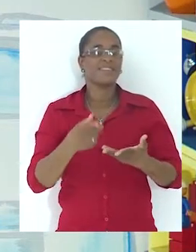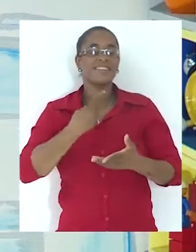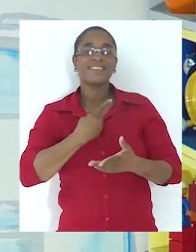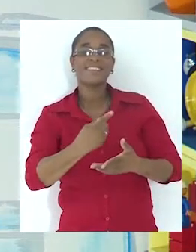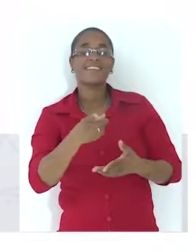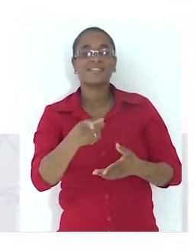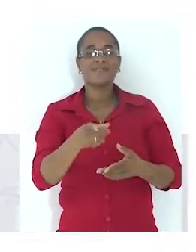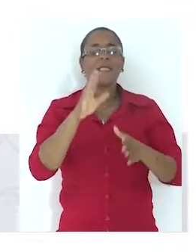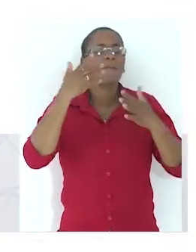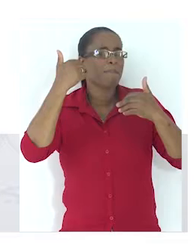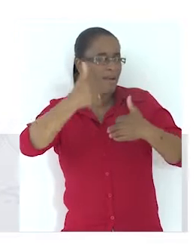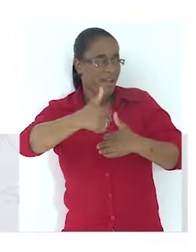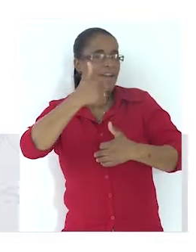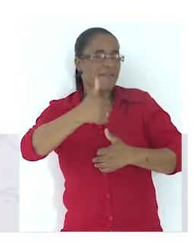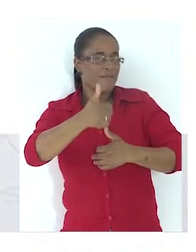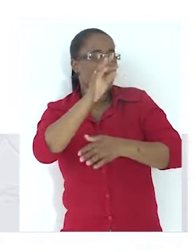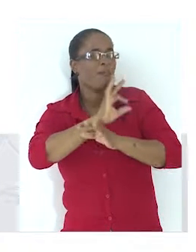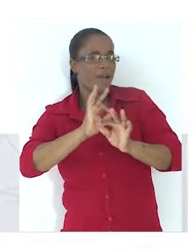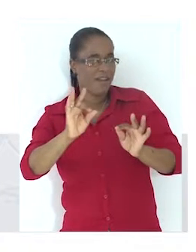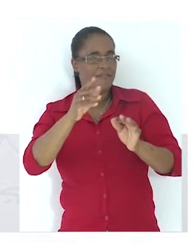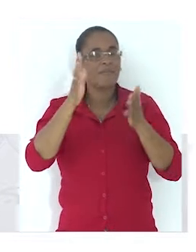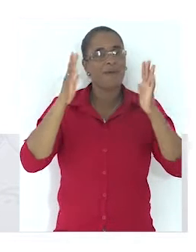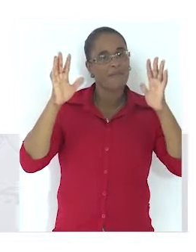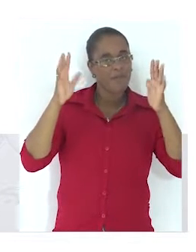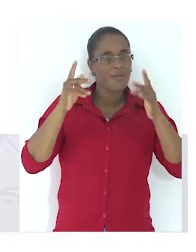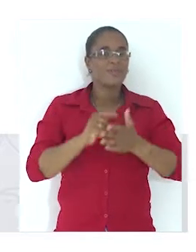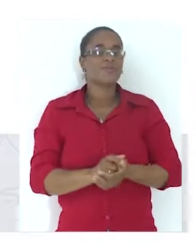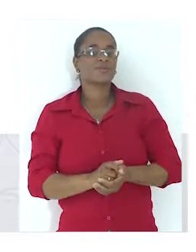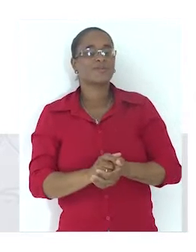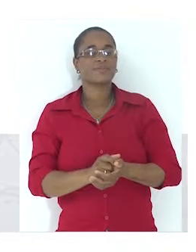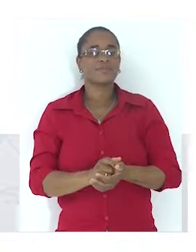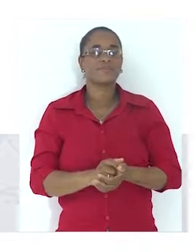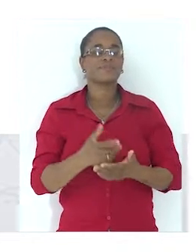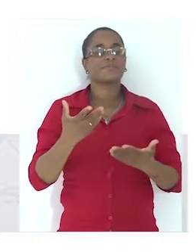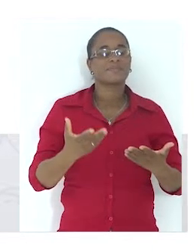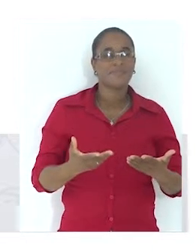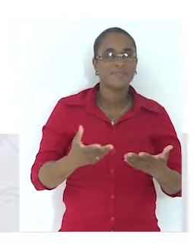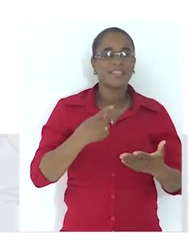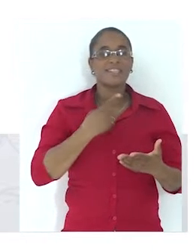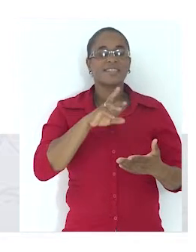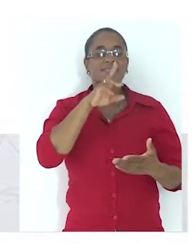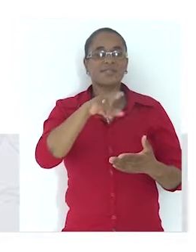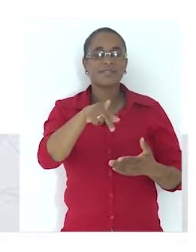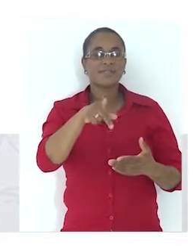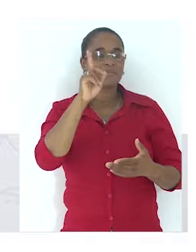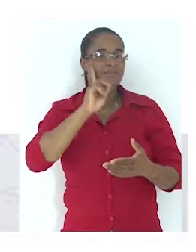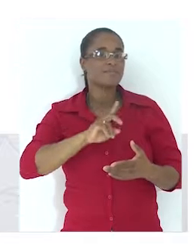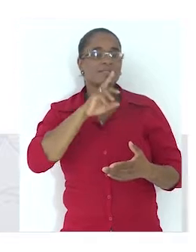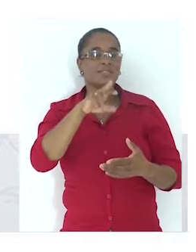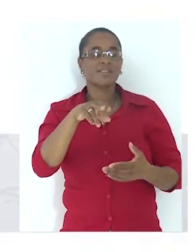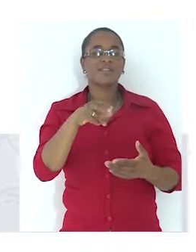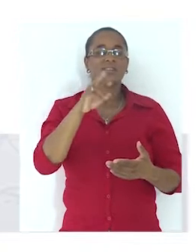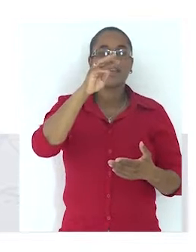seria... Bravo! Muito bem! Maravilhoso! A entrevistada seria a